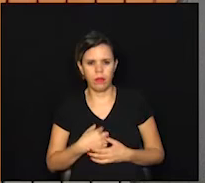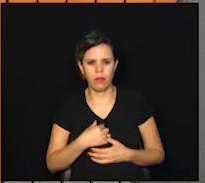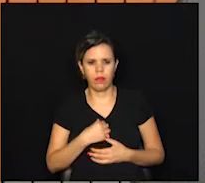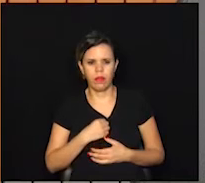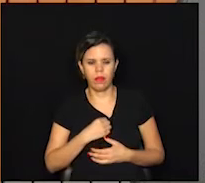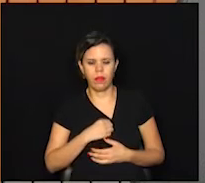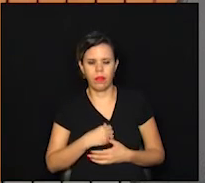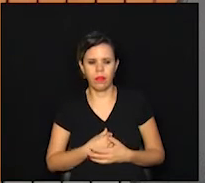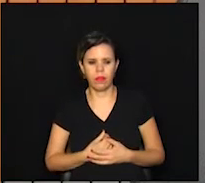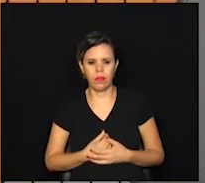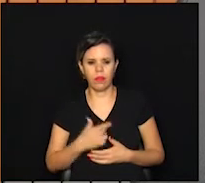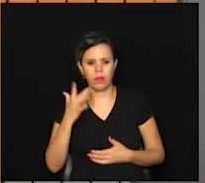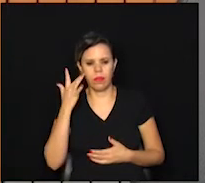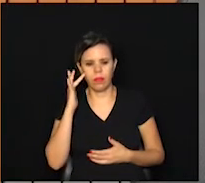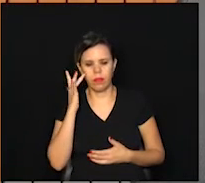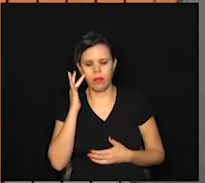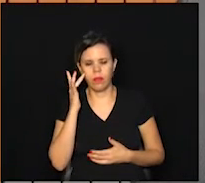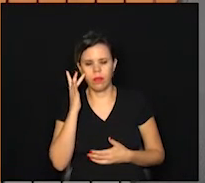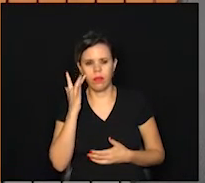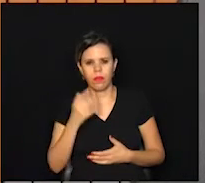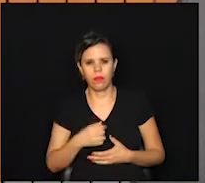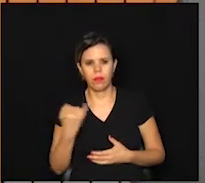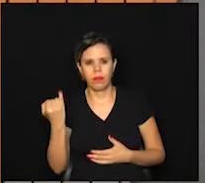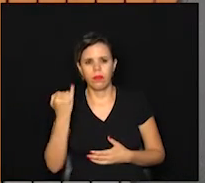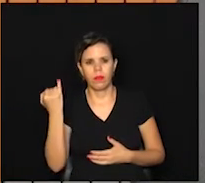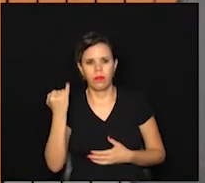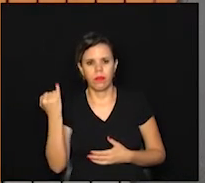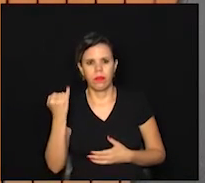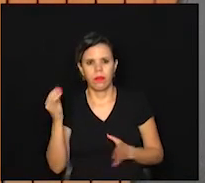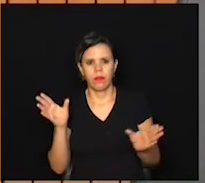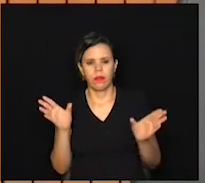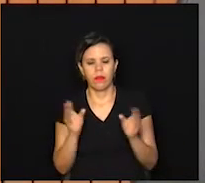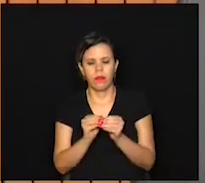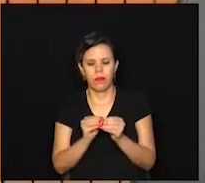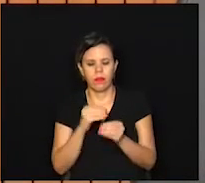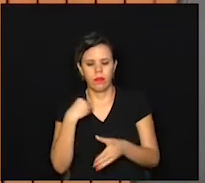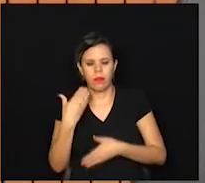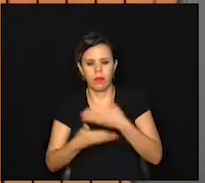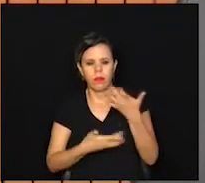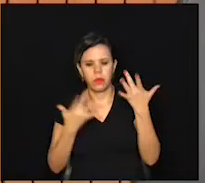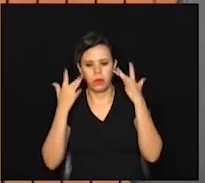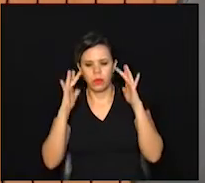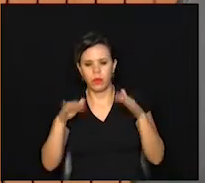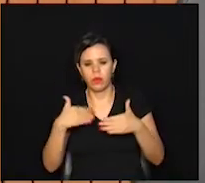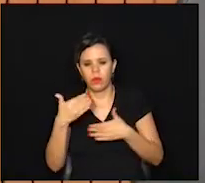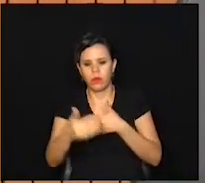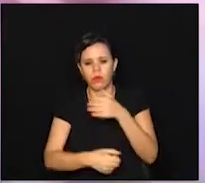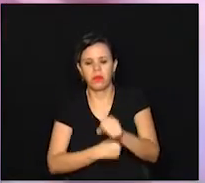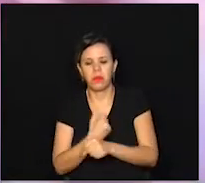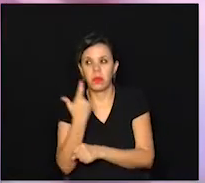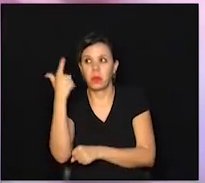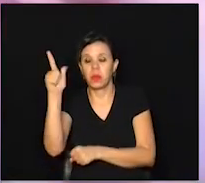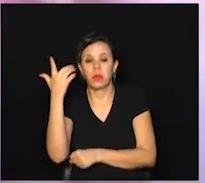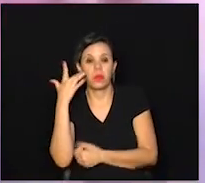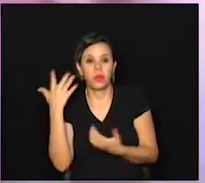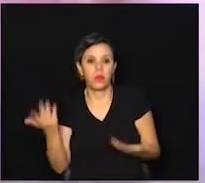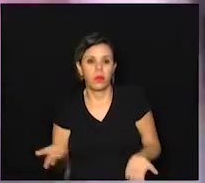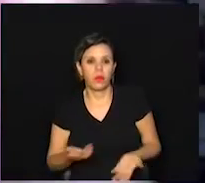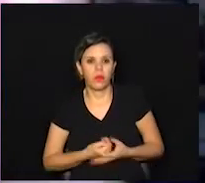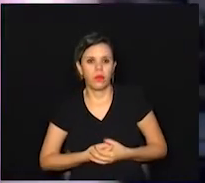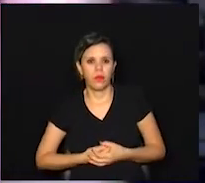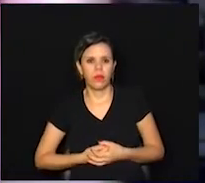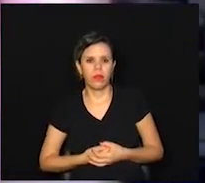Não, eu acho que é uma coisa muito importante concluir esse processo, que eu não sei se será o ano que vem ou outro